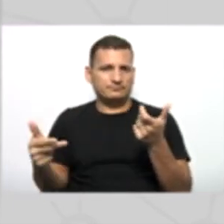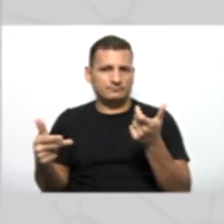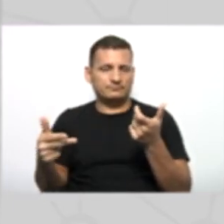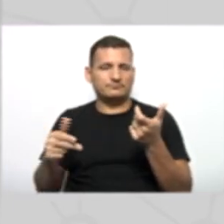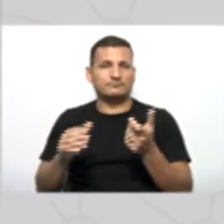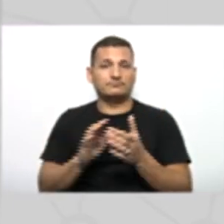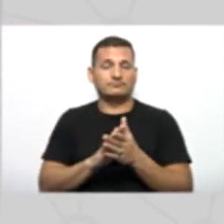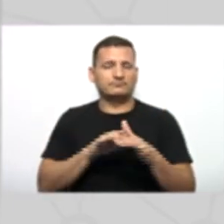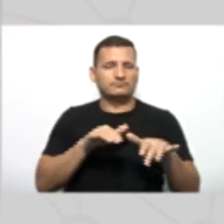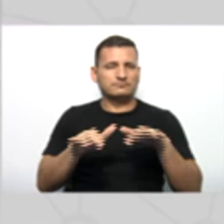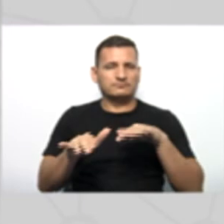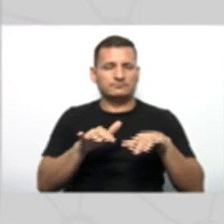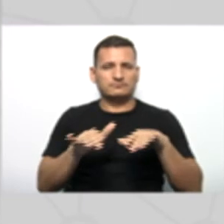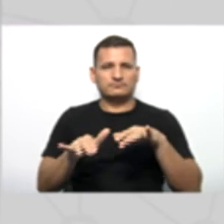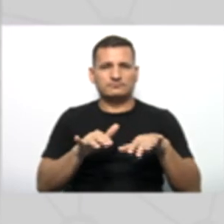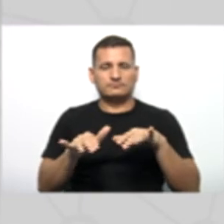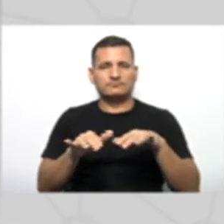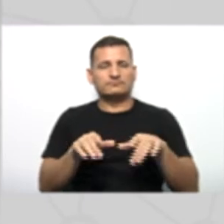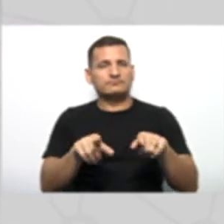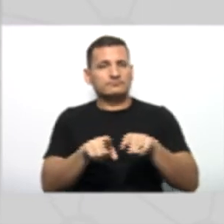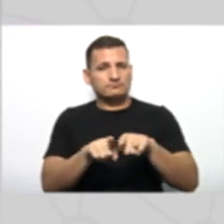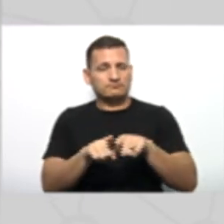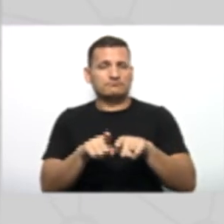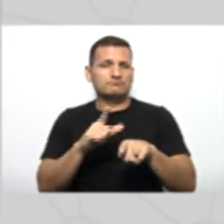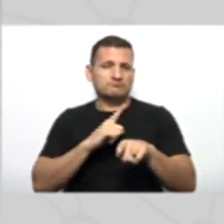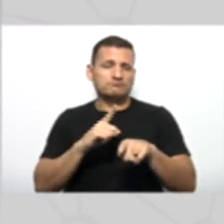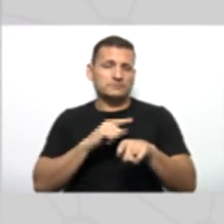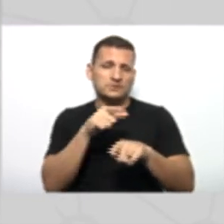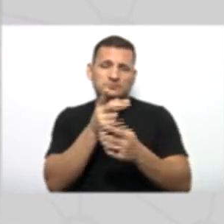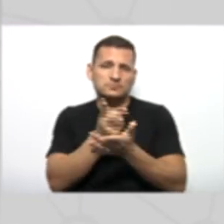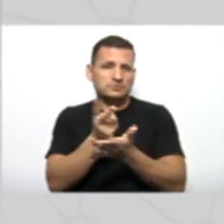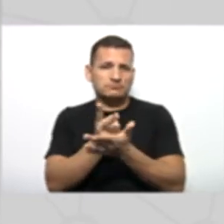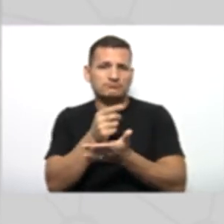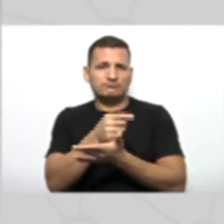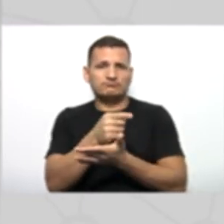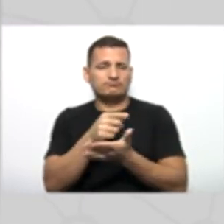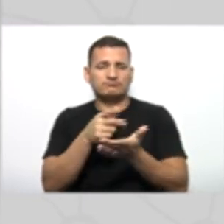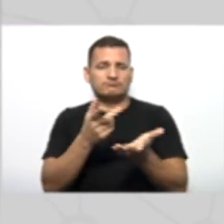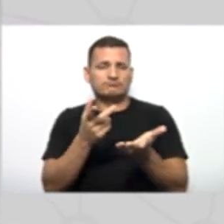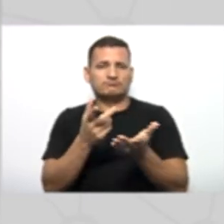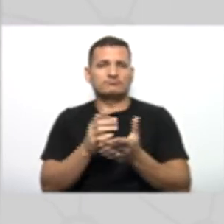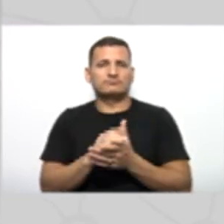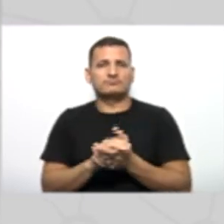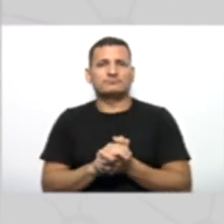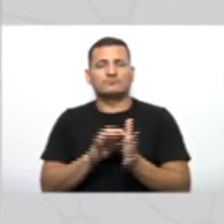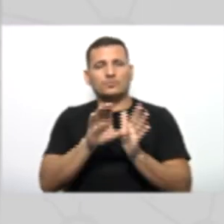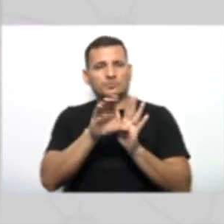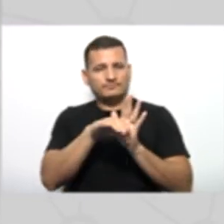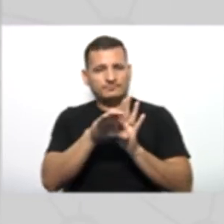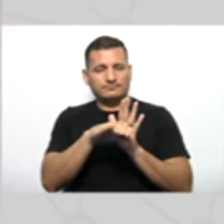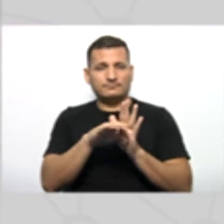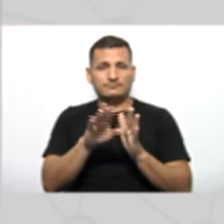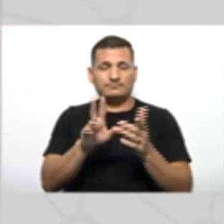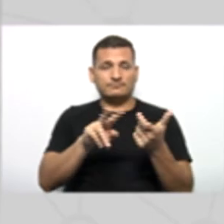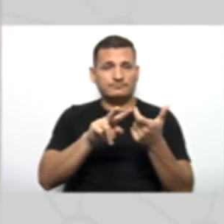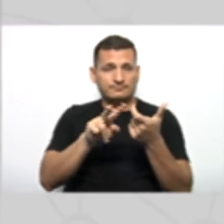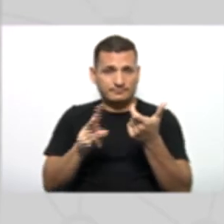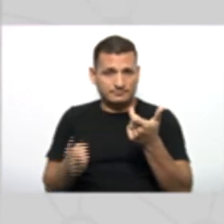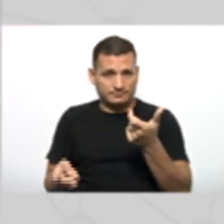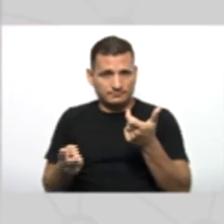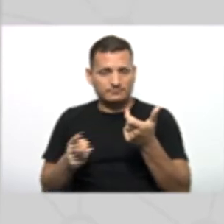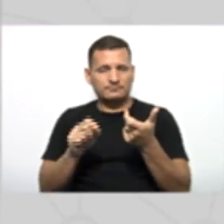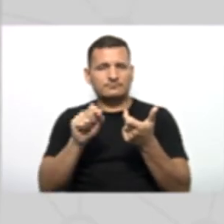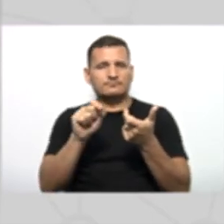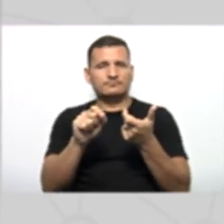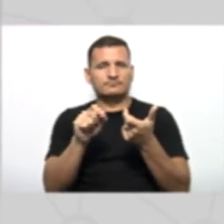Na programação, nós também temos esse princípio, certo? O princípio de herança. Quando nós falamos de herança, nós estamos falando